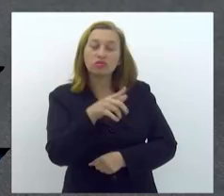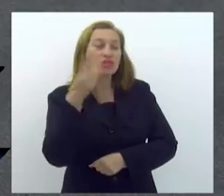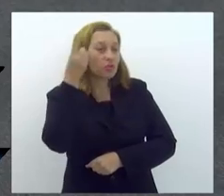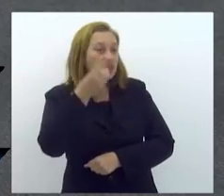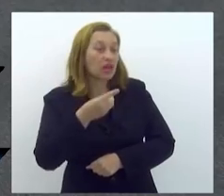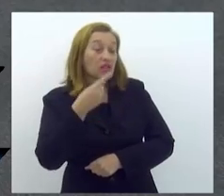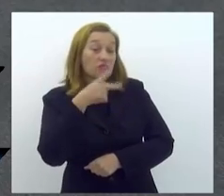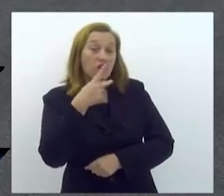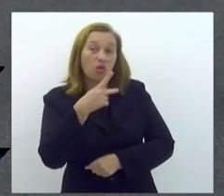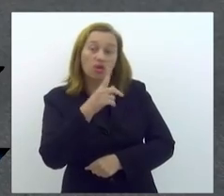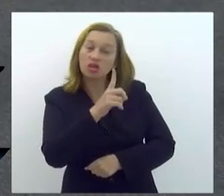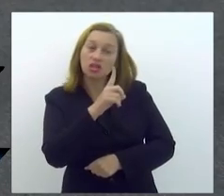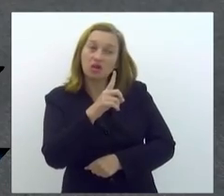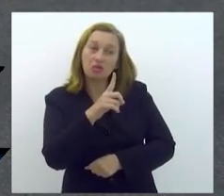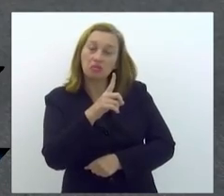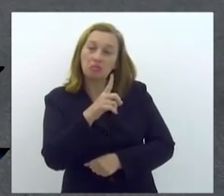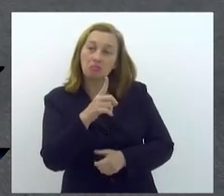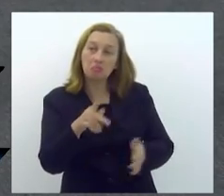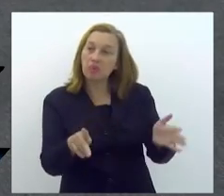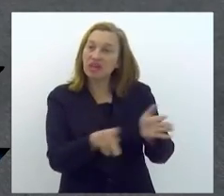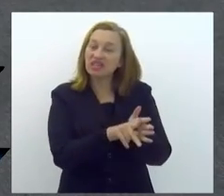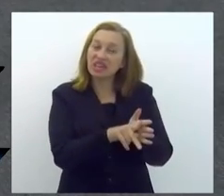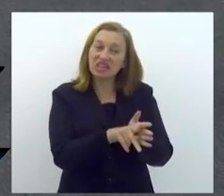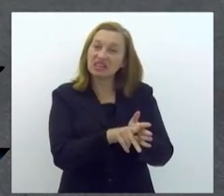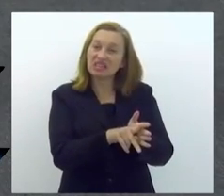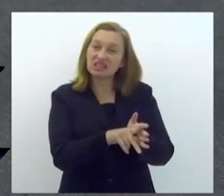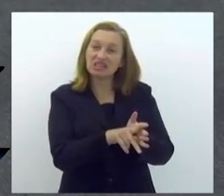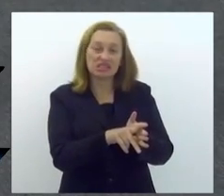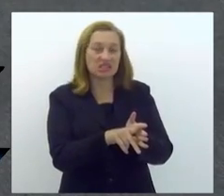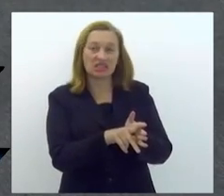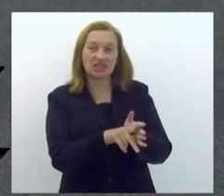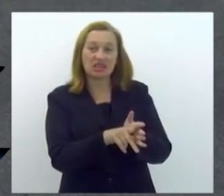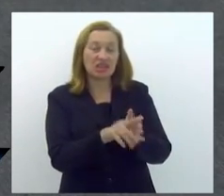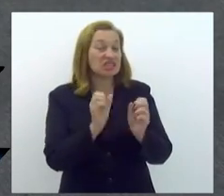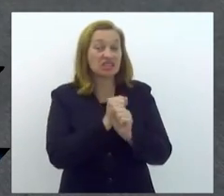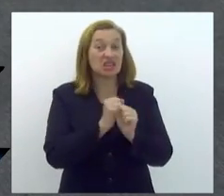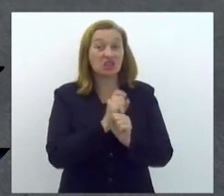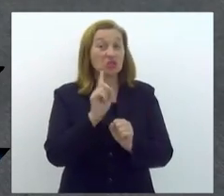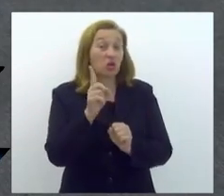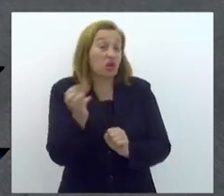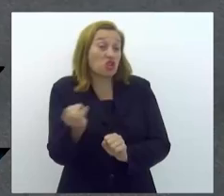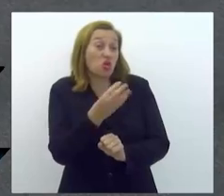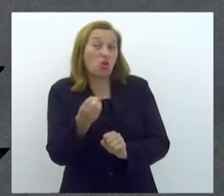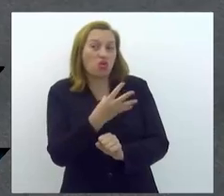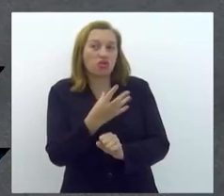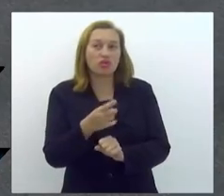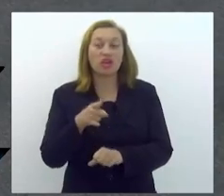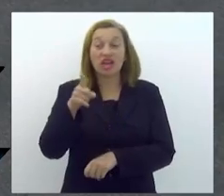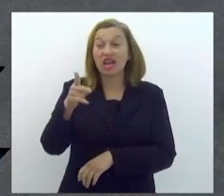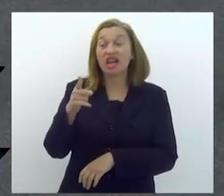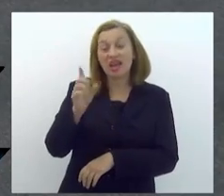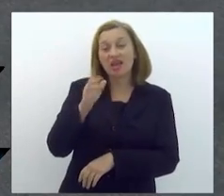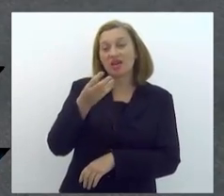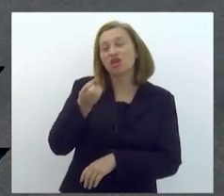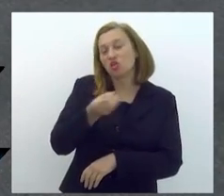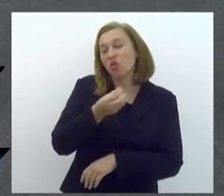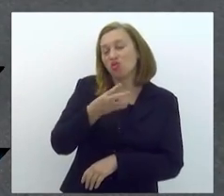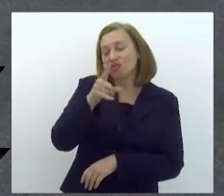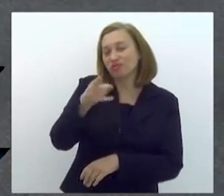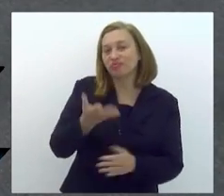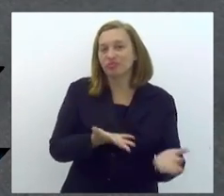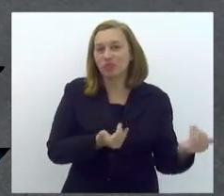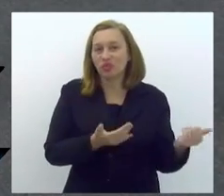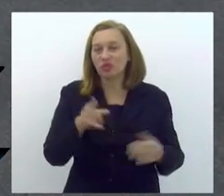ele tem cara de mais Novinho ele tem cara de mais novinho mas na